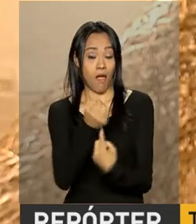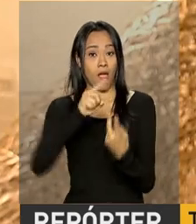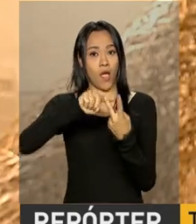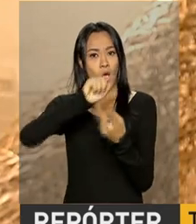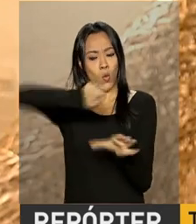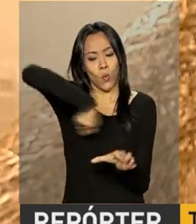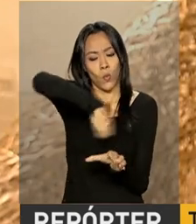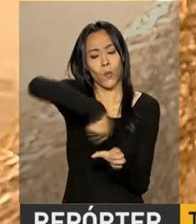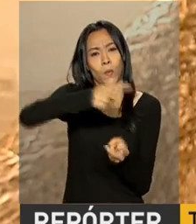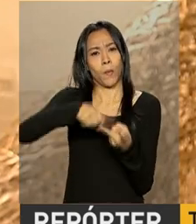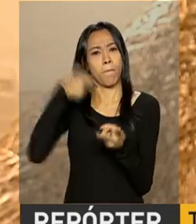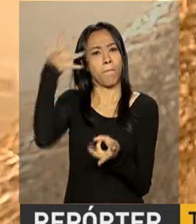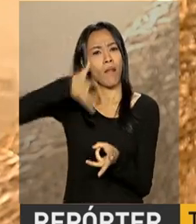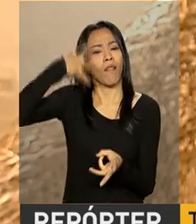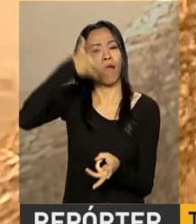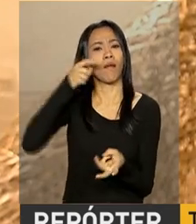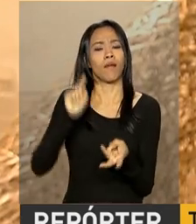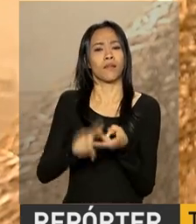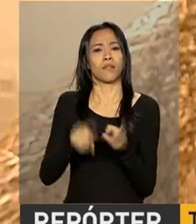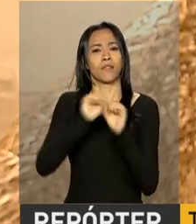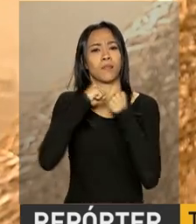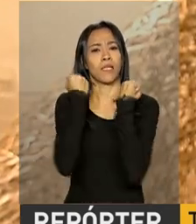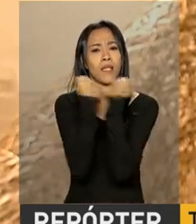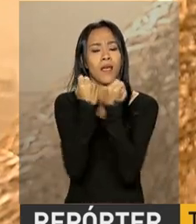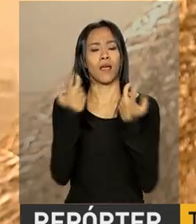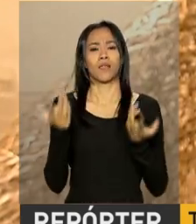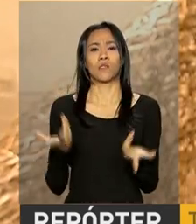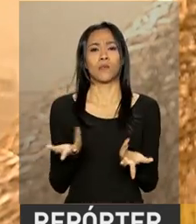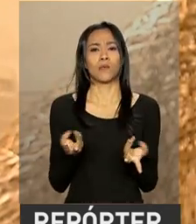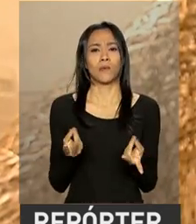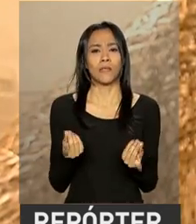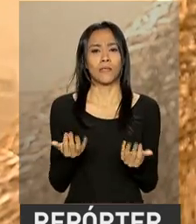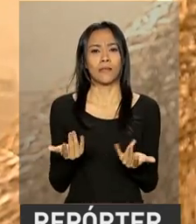temos palestras, temos seminários, temos